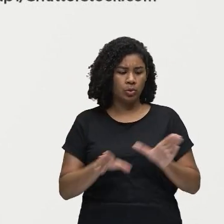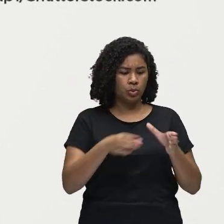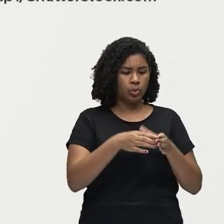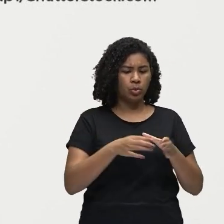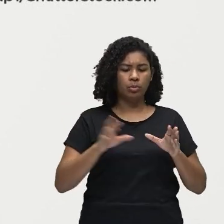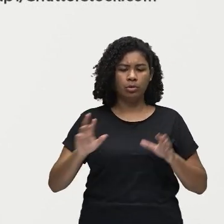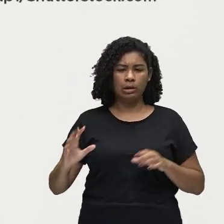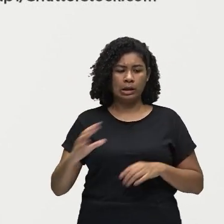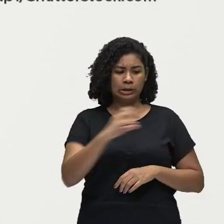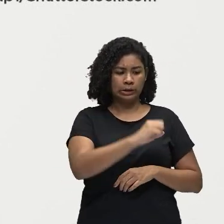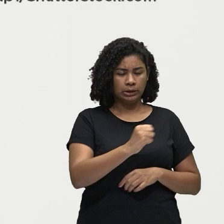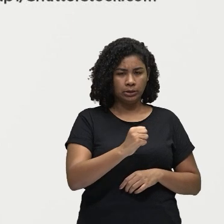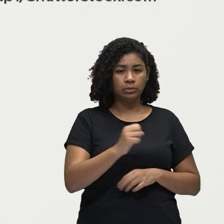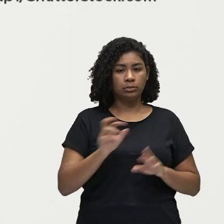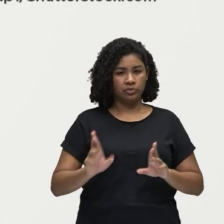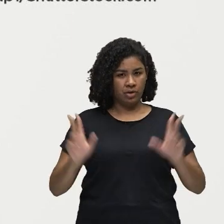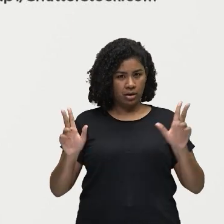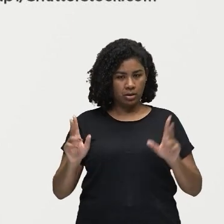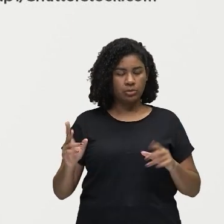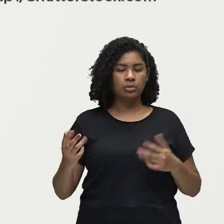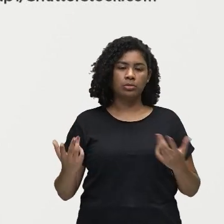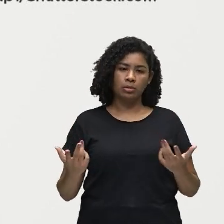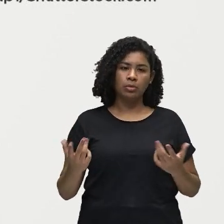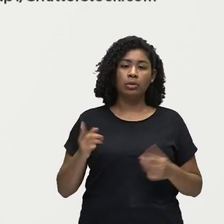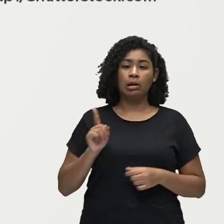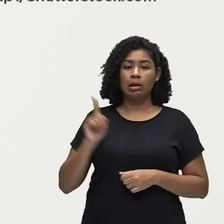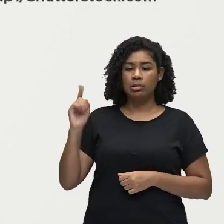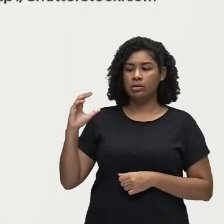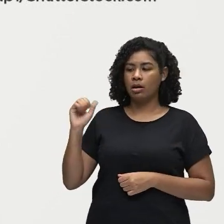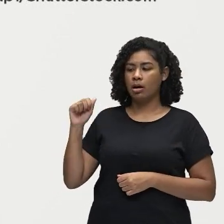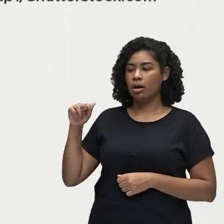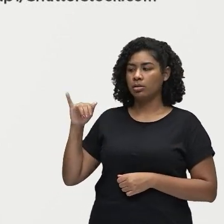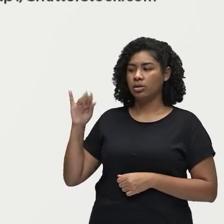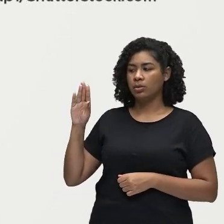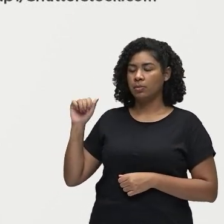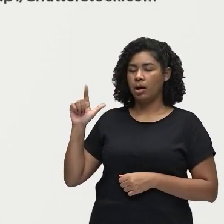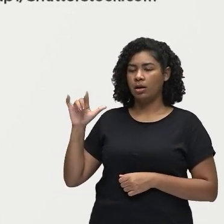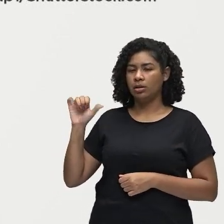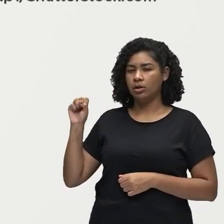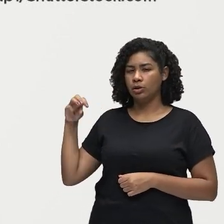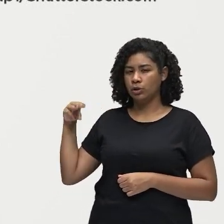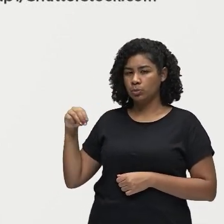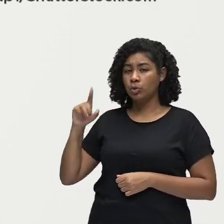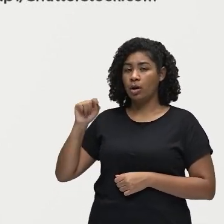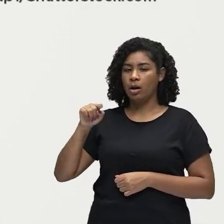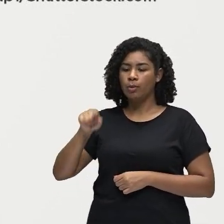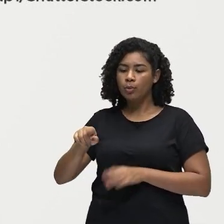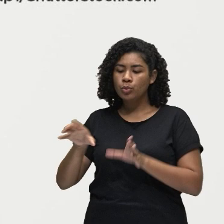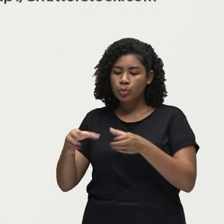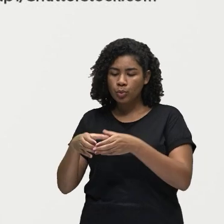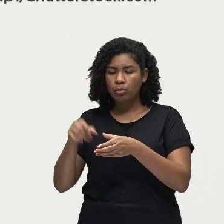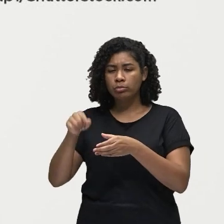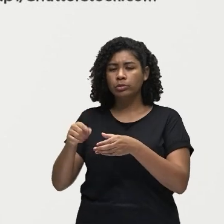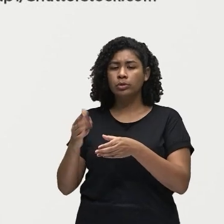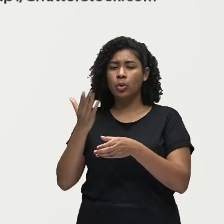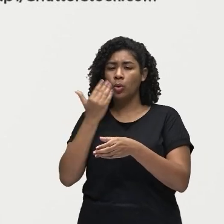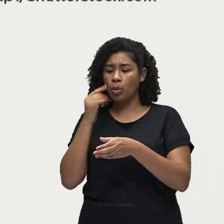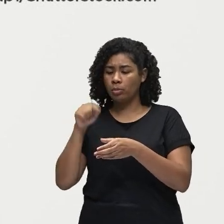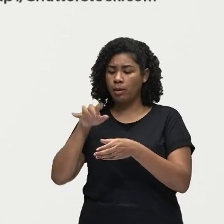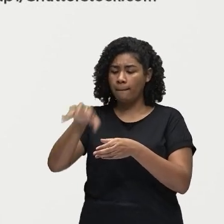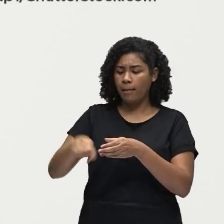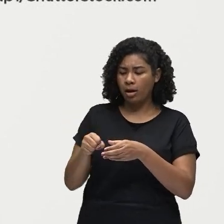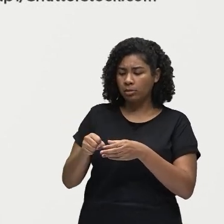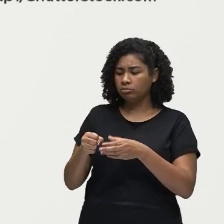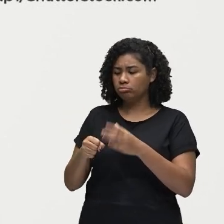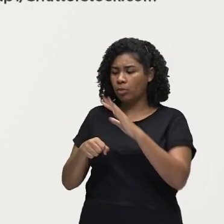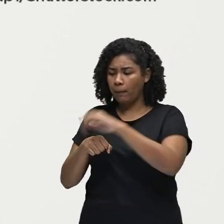não é canibalismo. O canibalismo é só quando a espécie come a própria espécie dela, né? A